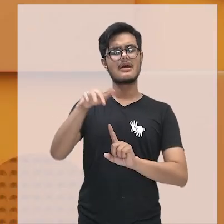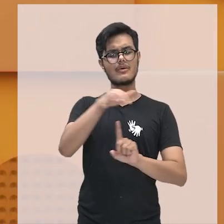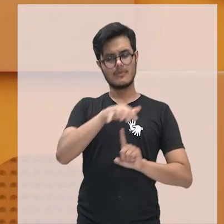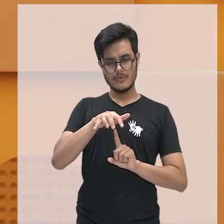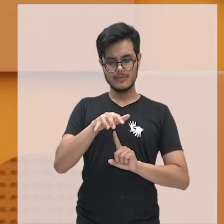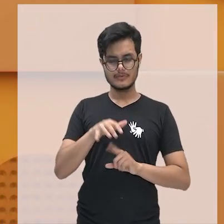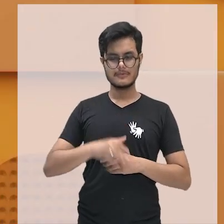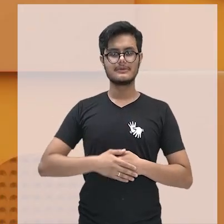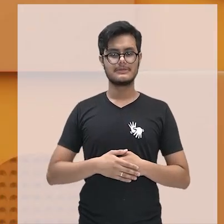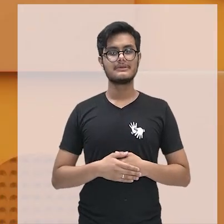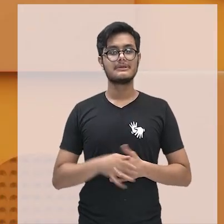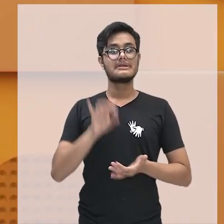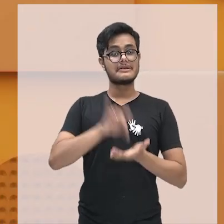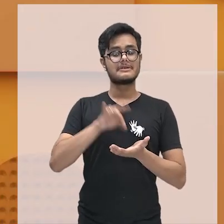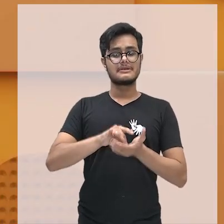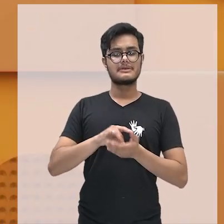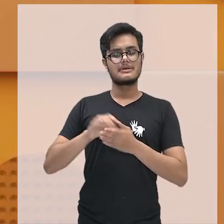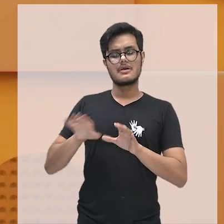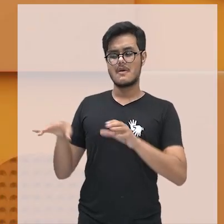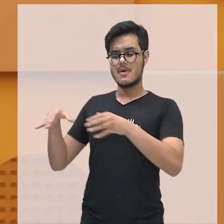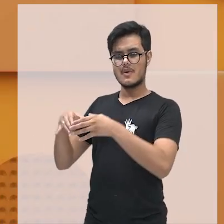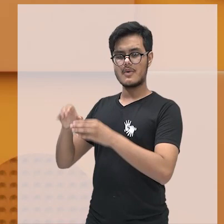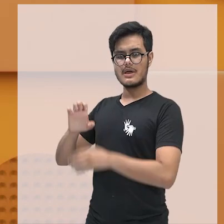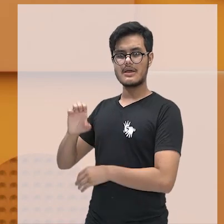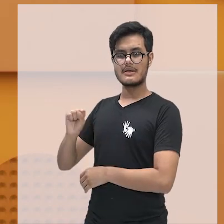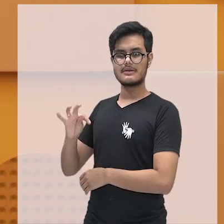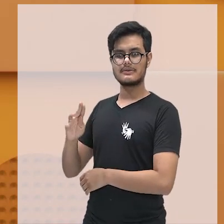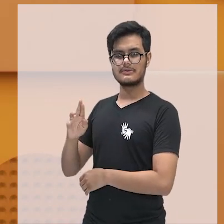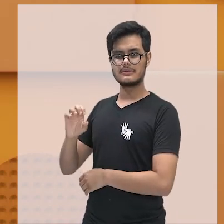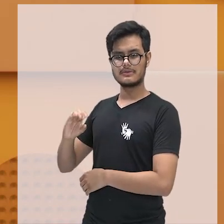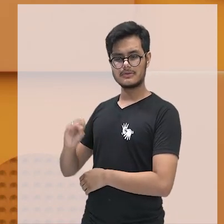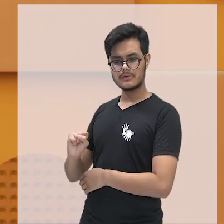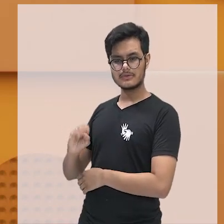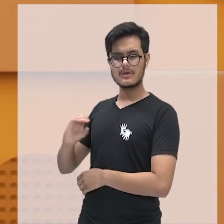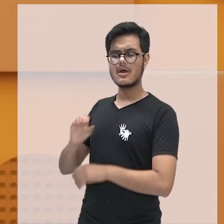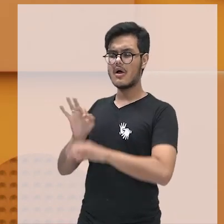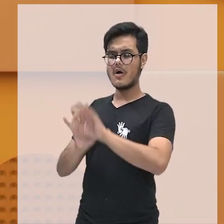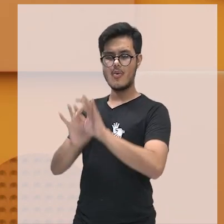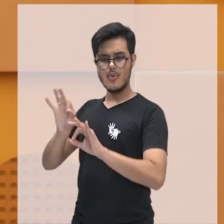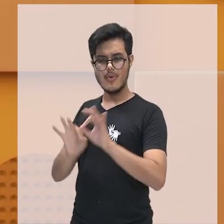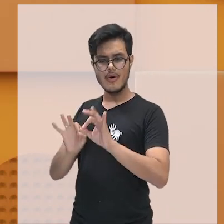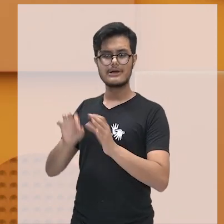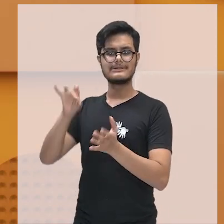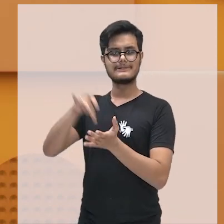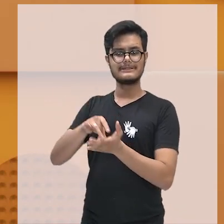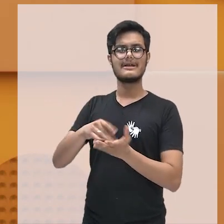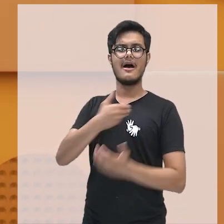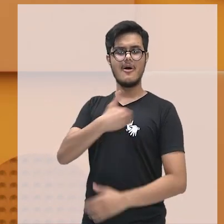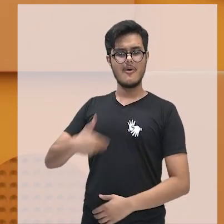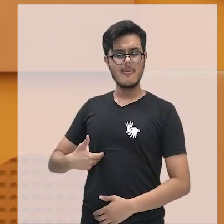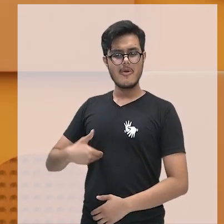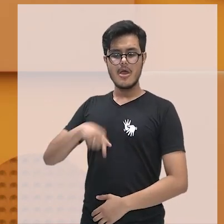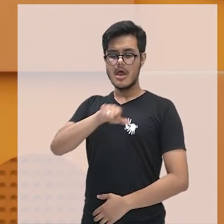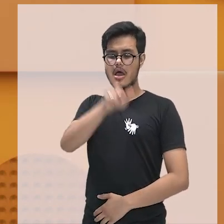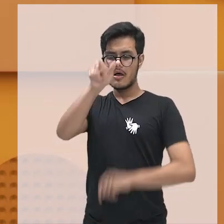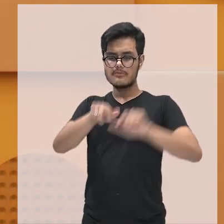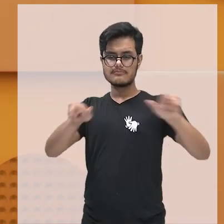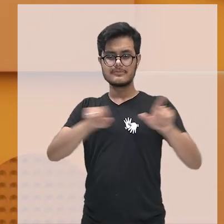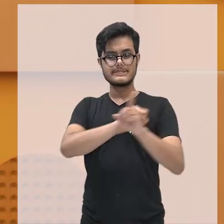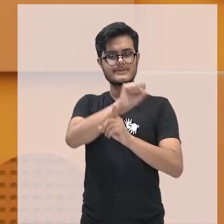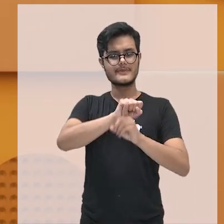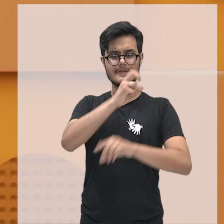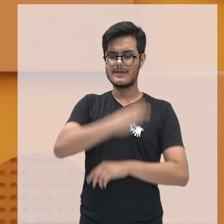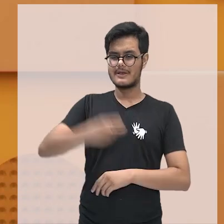os povos etruscos foi importante ali para essa organização de Roma a estrutura de Roma estrutura